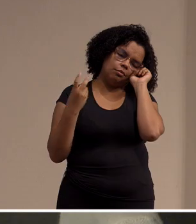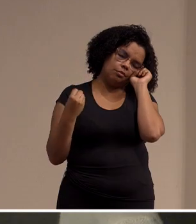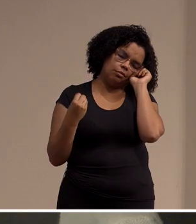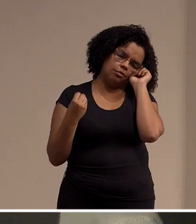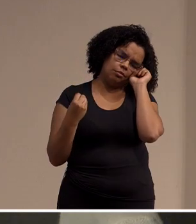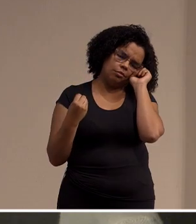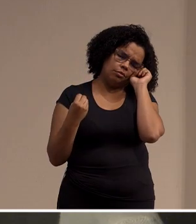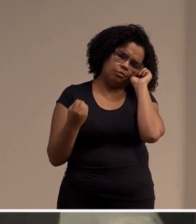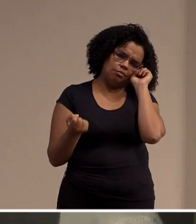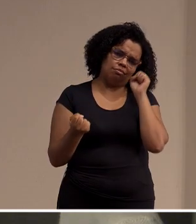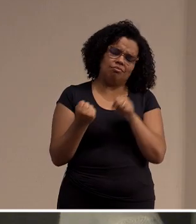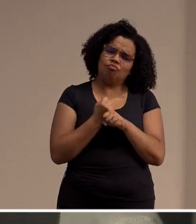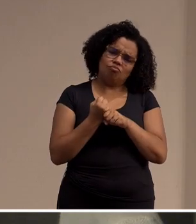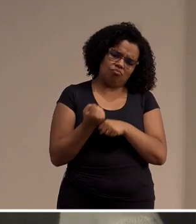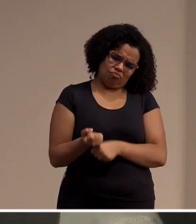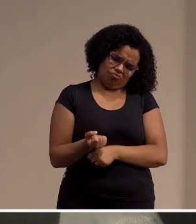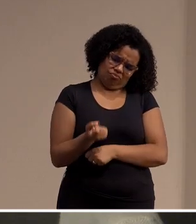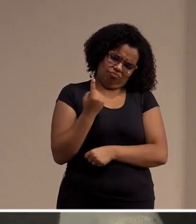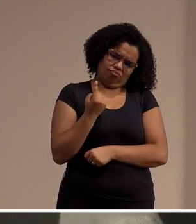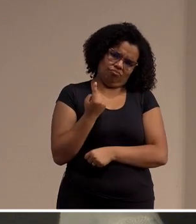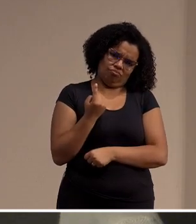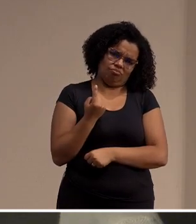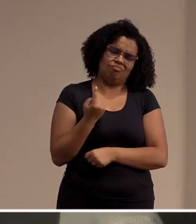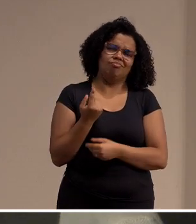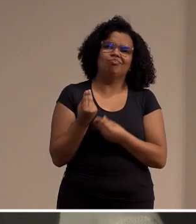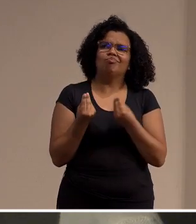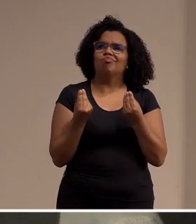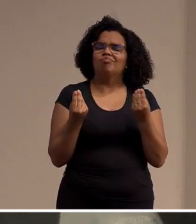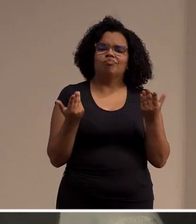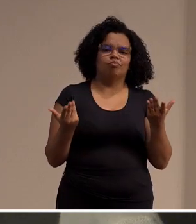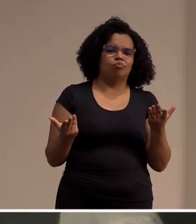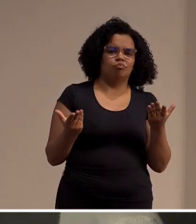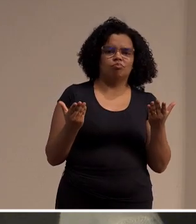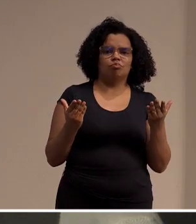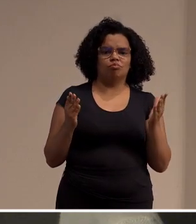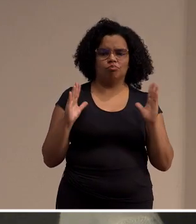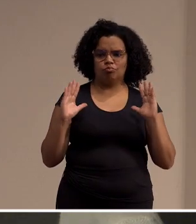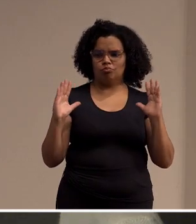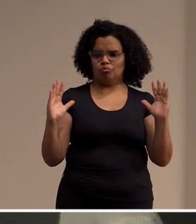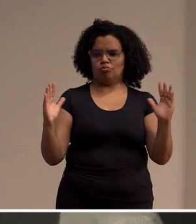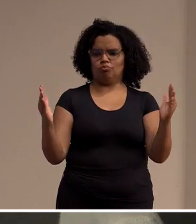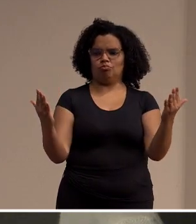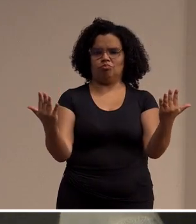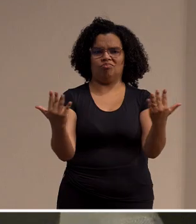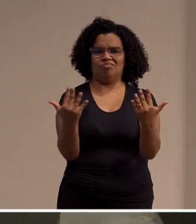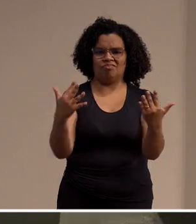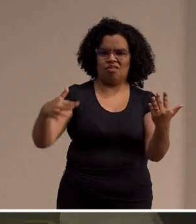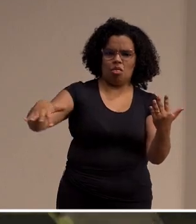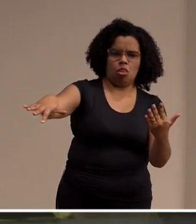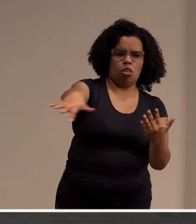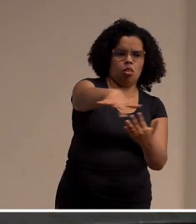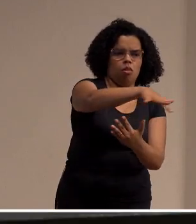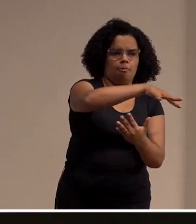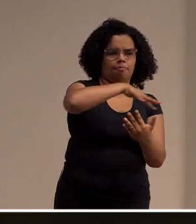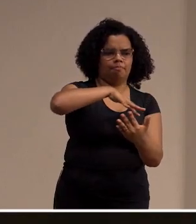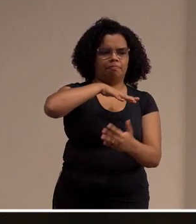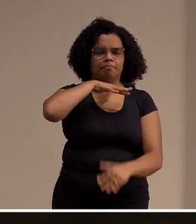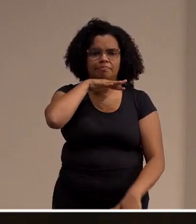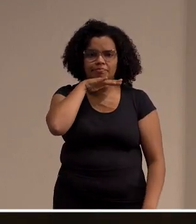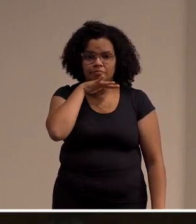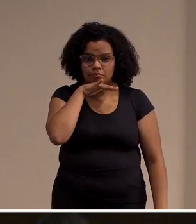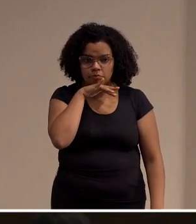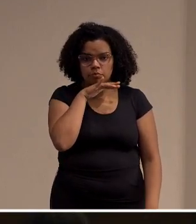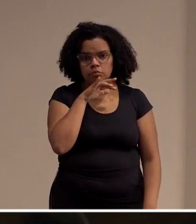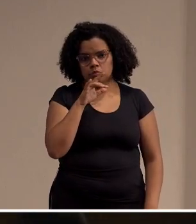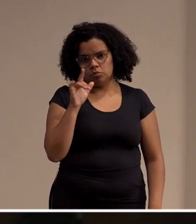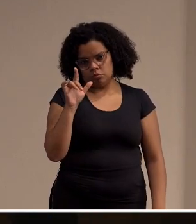Foi um ano estranho, né? Como se fosse um oásis cercado de horror por todos os lados, assim. Evidentemente que